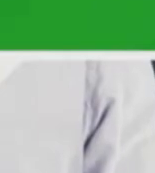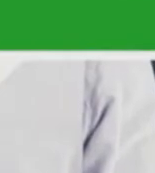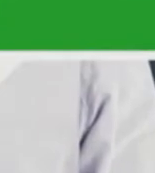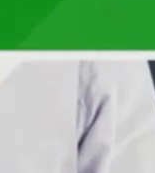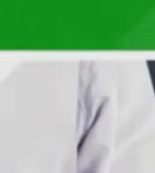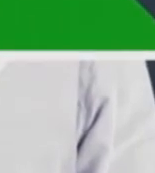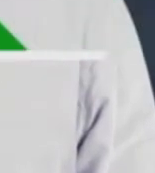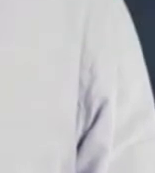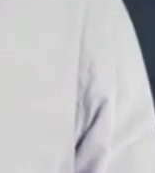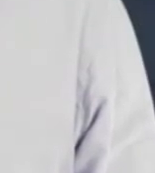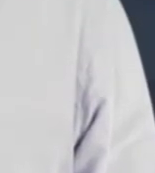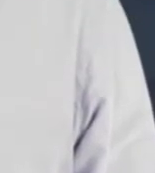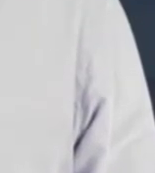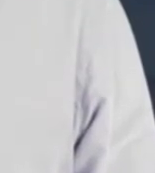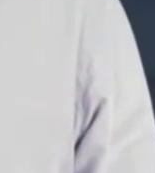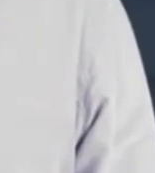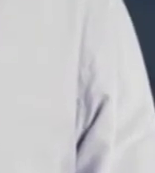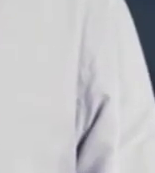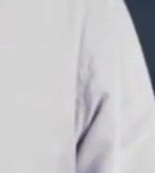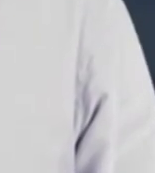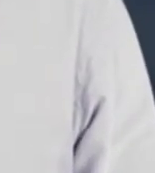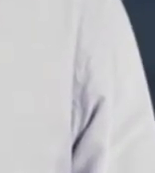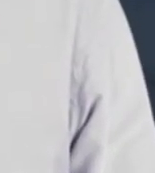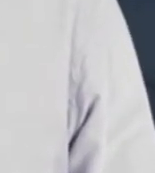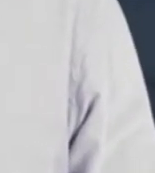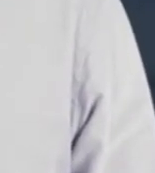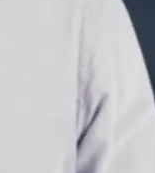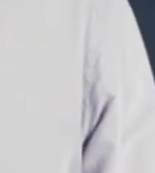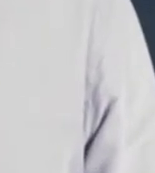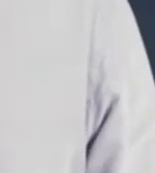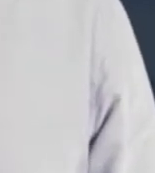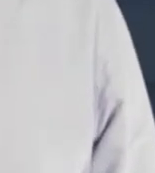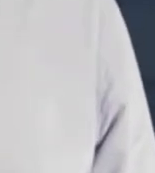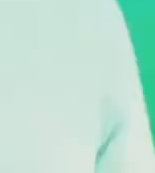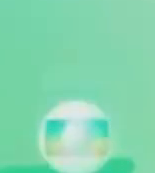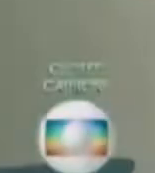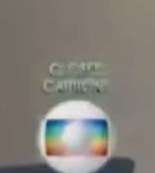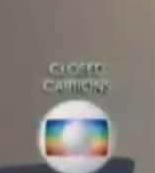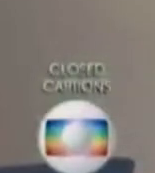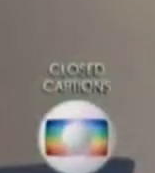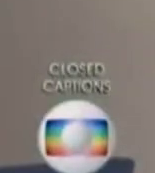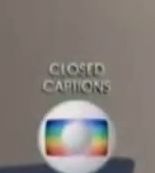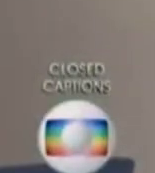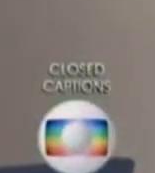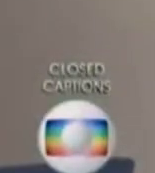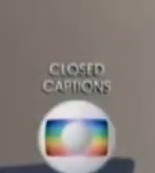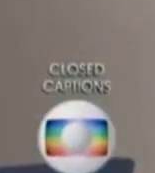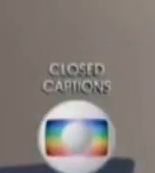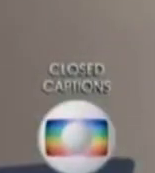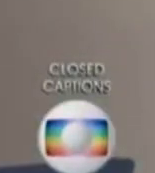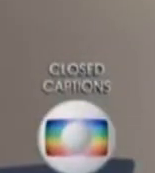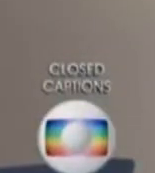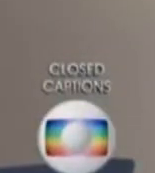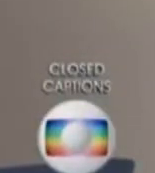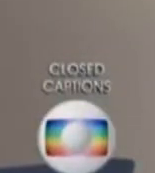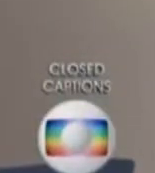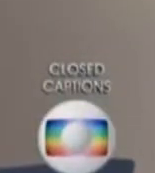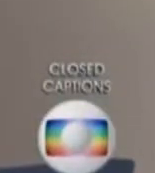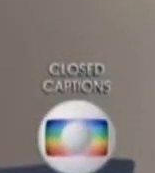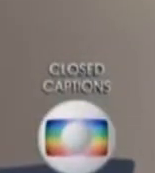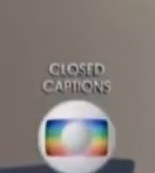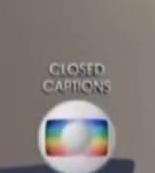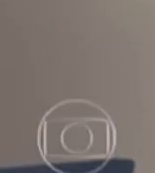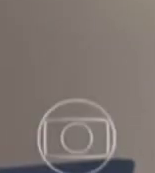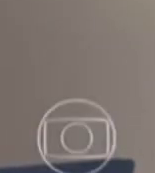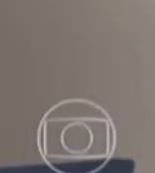fraudes no comércio de pescados em Santa Catarina, o famoso gato por lebre. Vejam a seguir. Olha só, um teste de DNA